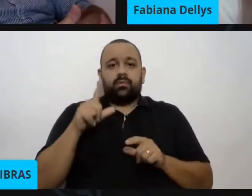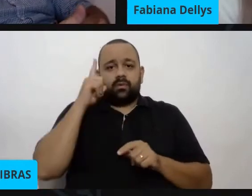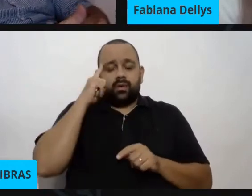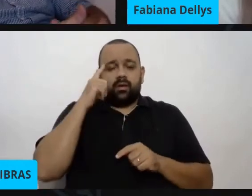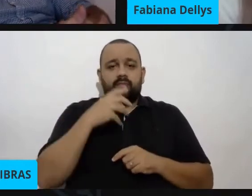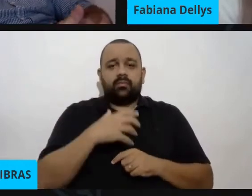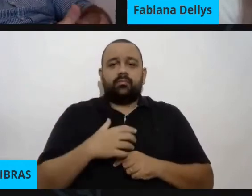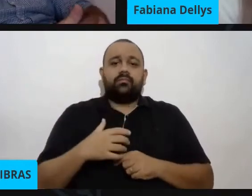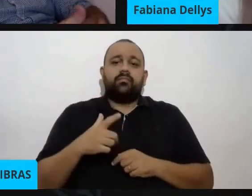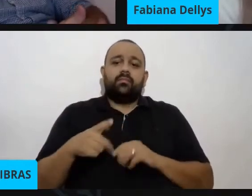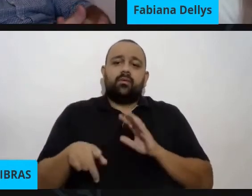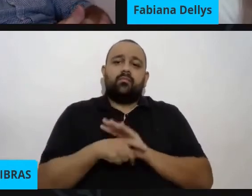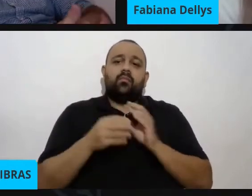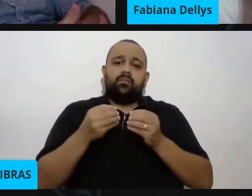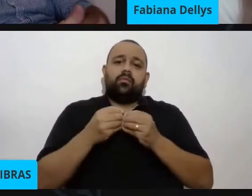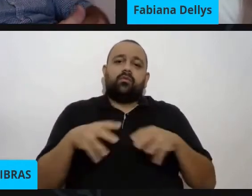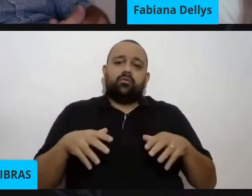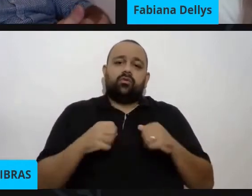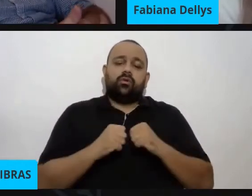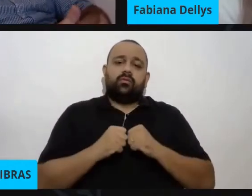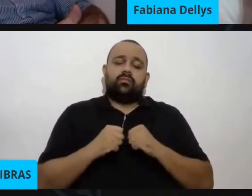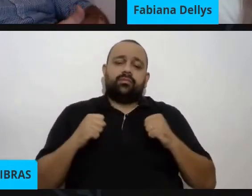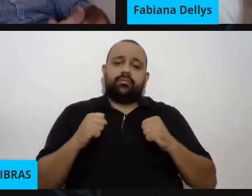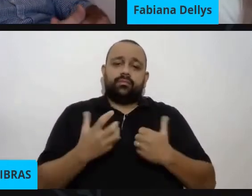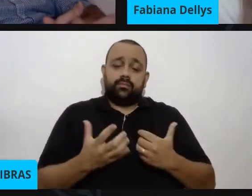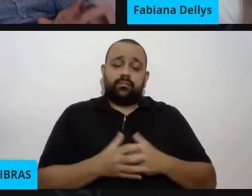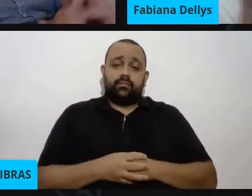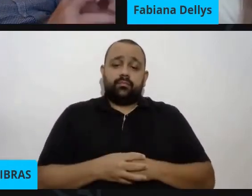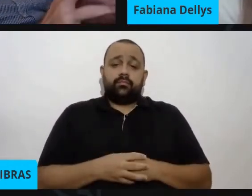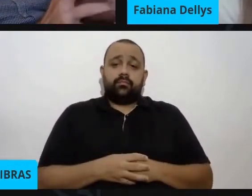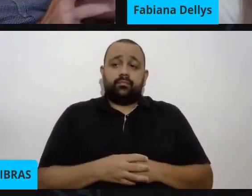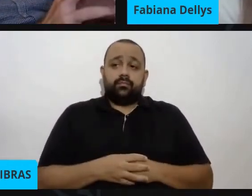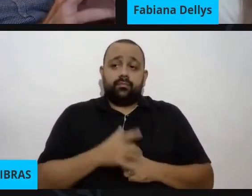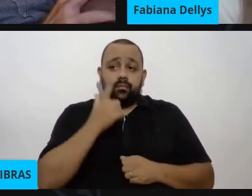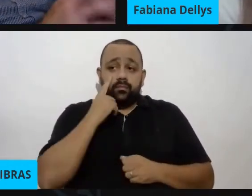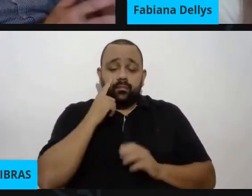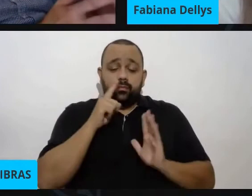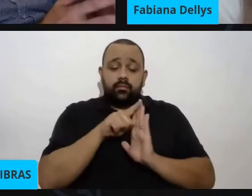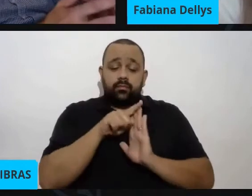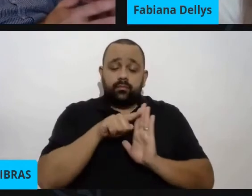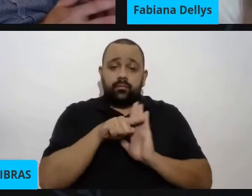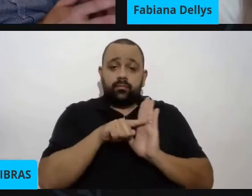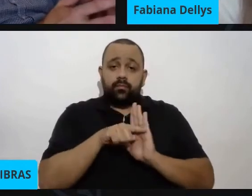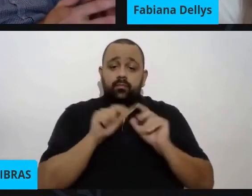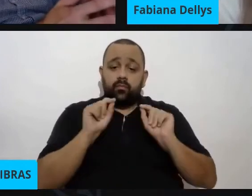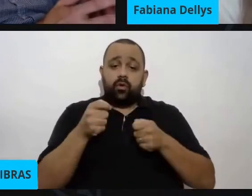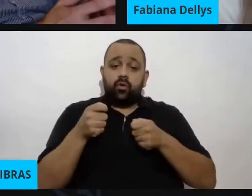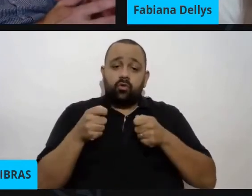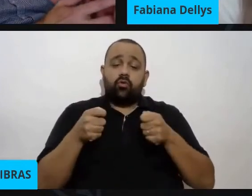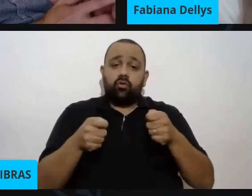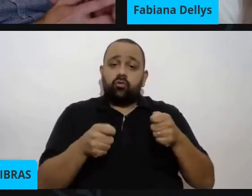também favorece a ganho de peso. Então, dá uma olhada para o controle